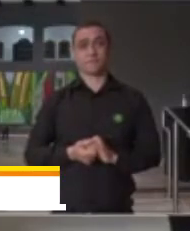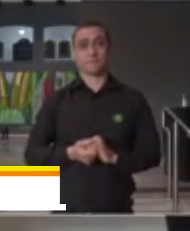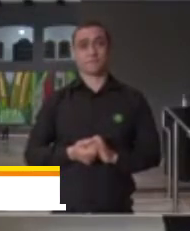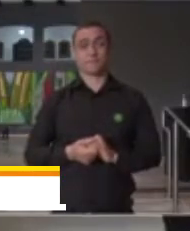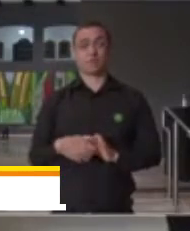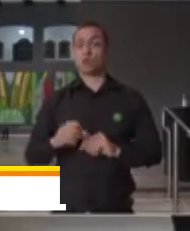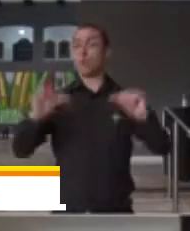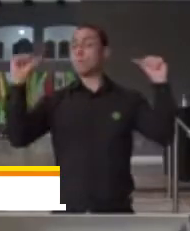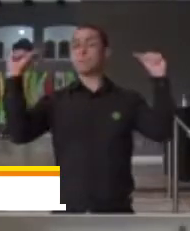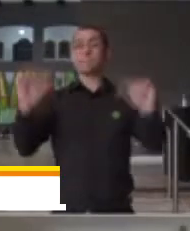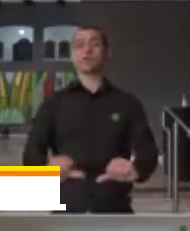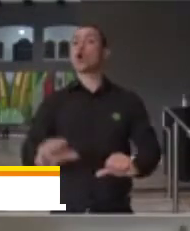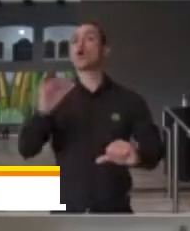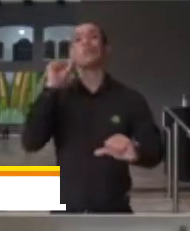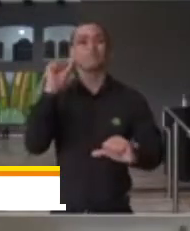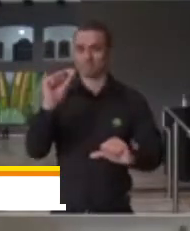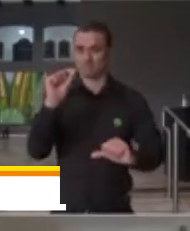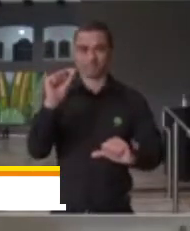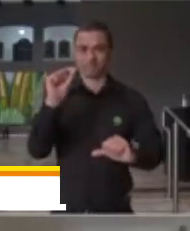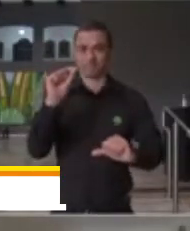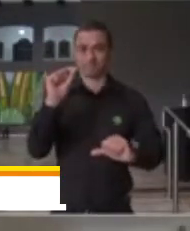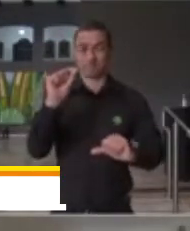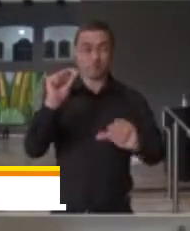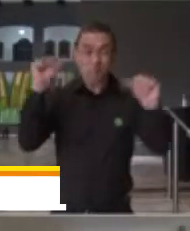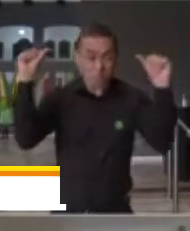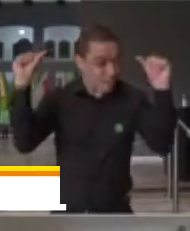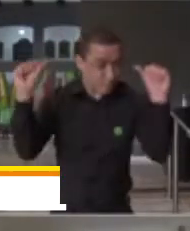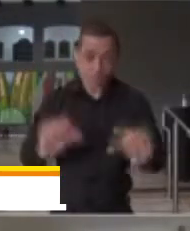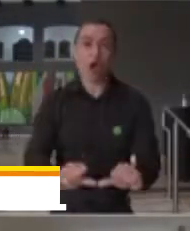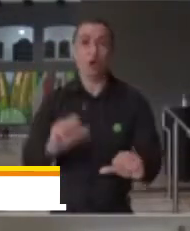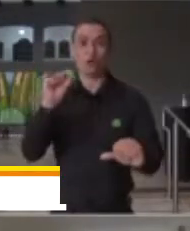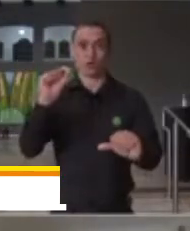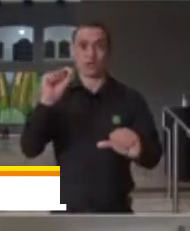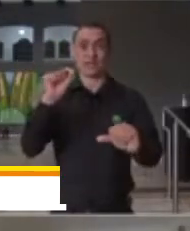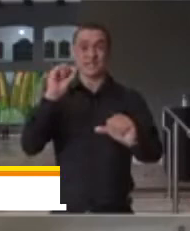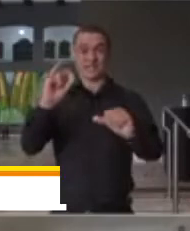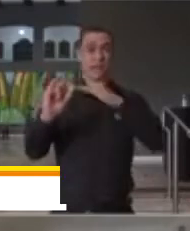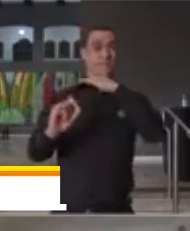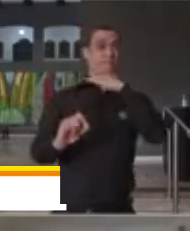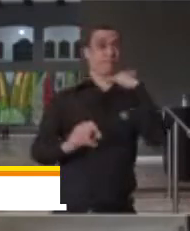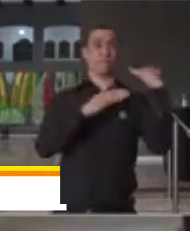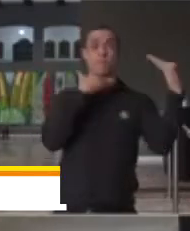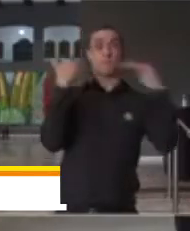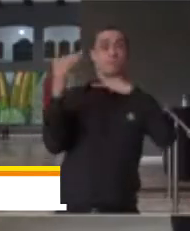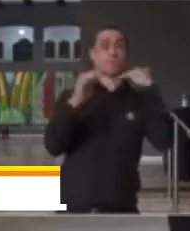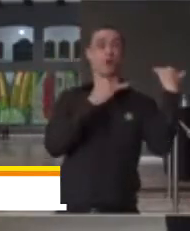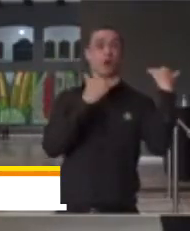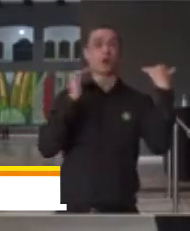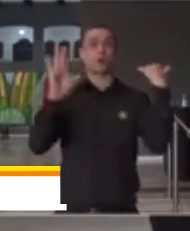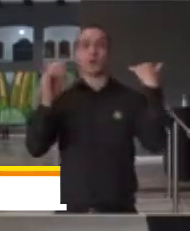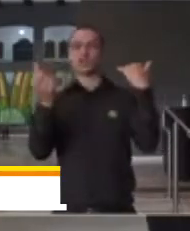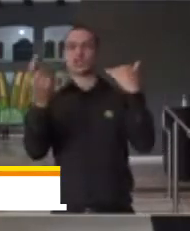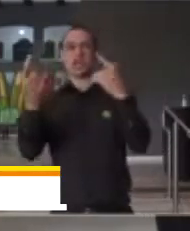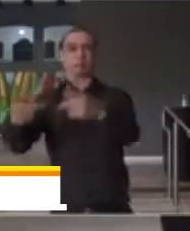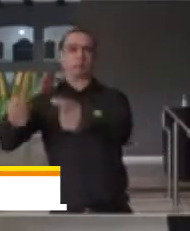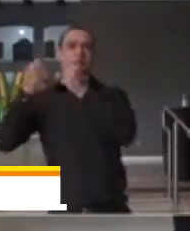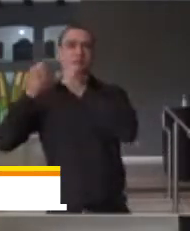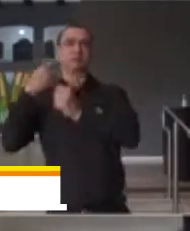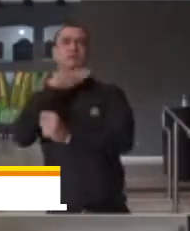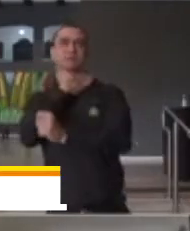o funcionário o pior é o que a lia mortes e recessão